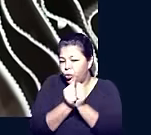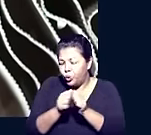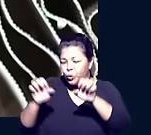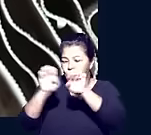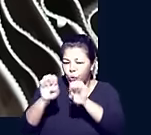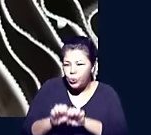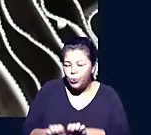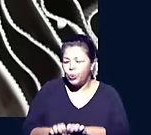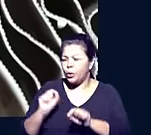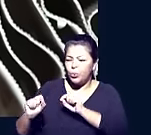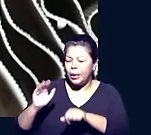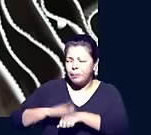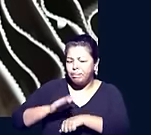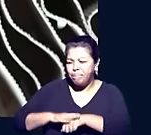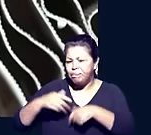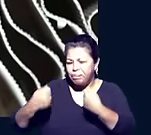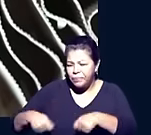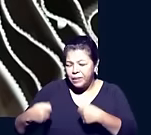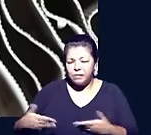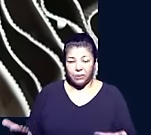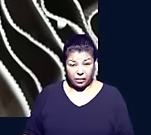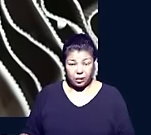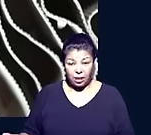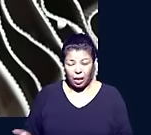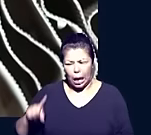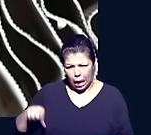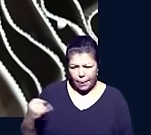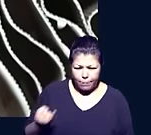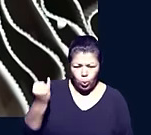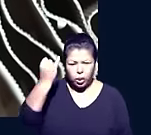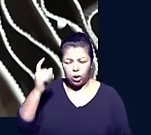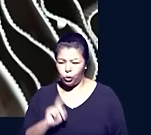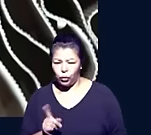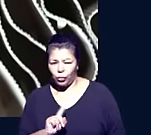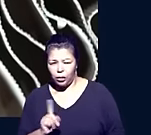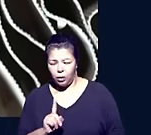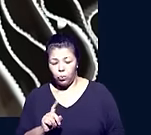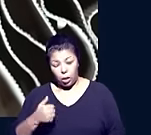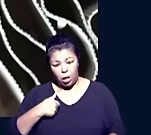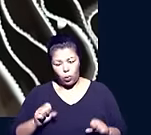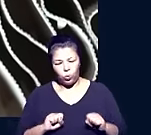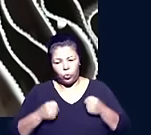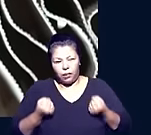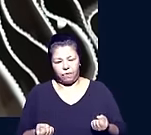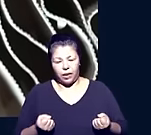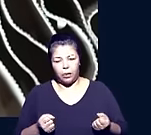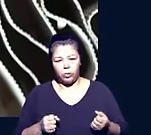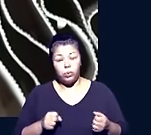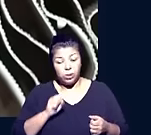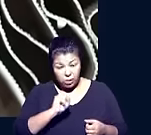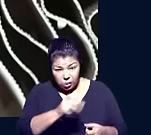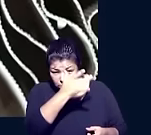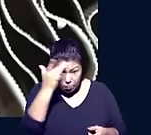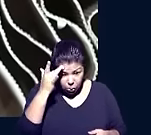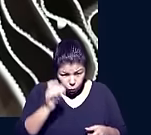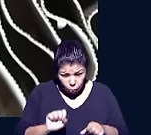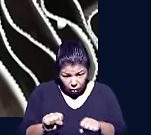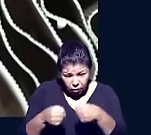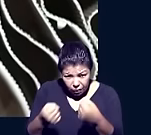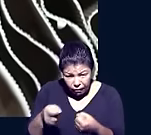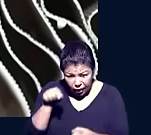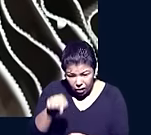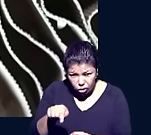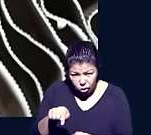do que é preciso fazer não é não é salutar e eu não defendo isso e quem defender isso vai estar trabalhando contra tudo que a gente fez até